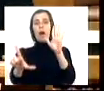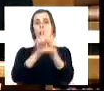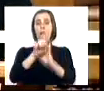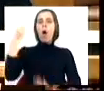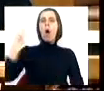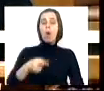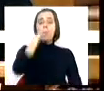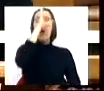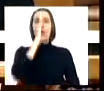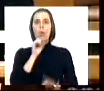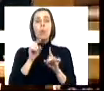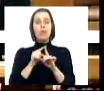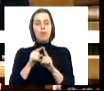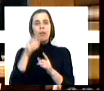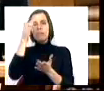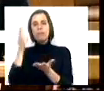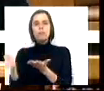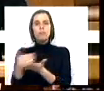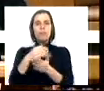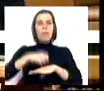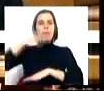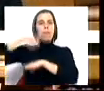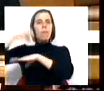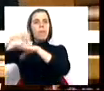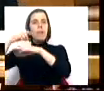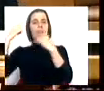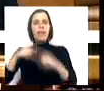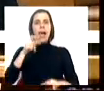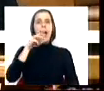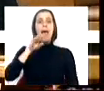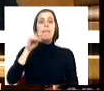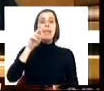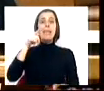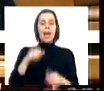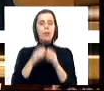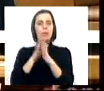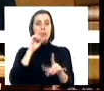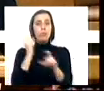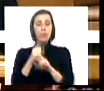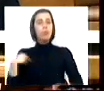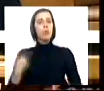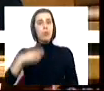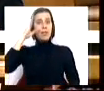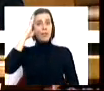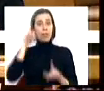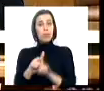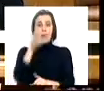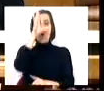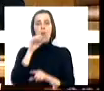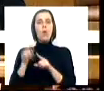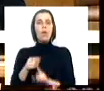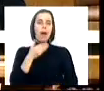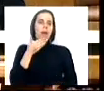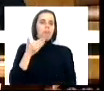que obriga o Governo a inventariar os edifícios públicos com amianto. Todos temos conhecimento que este Governo